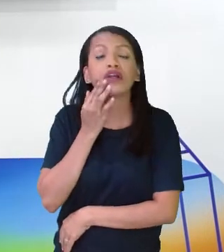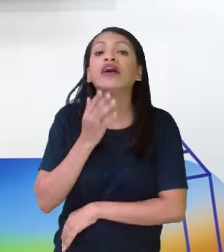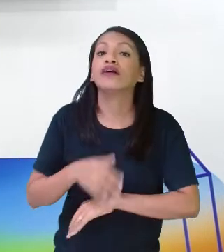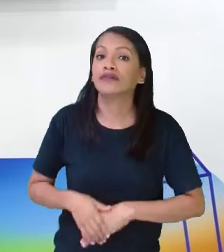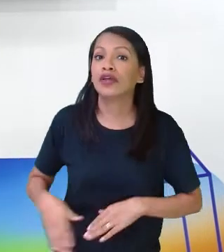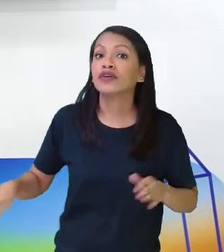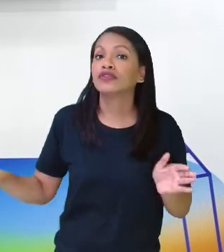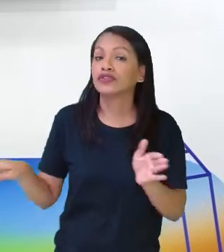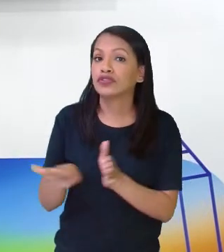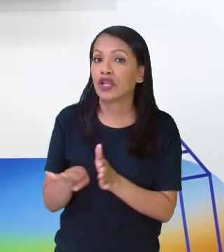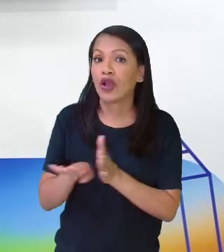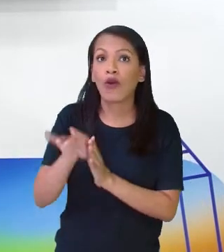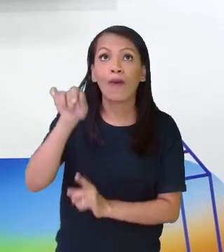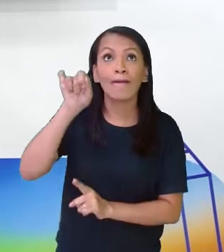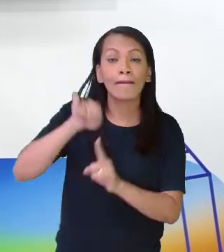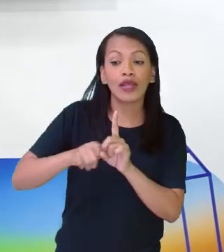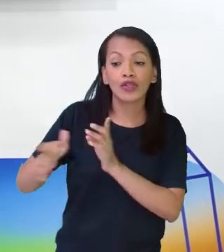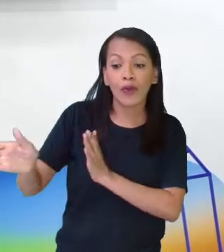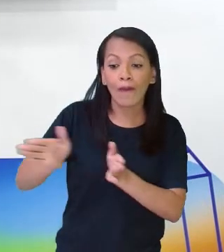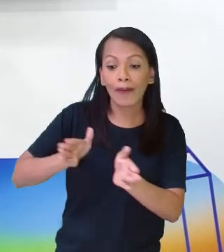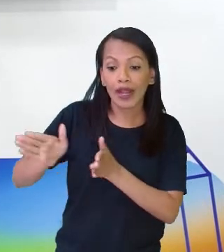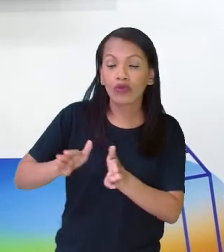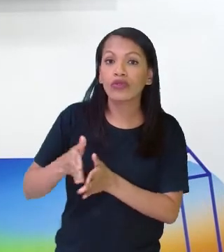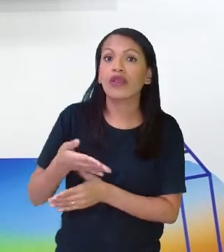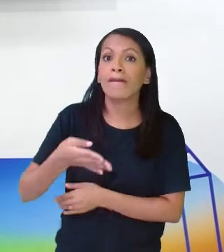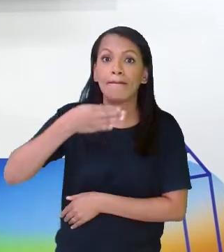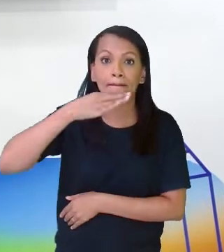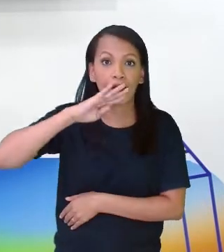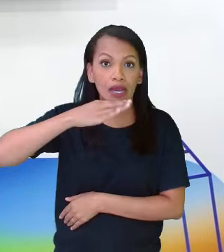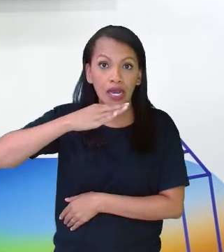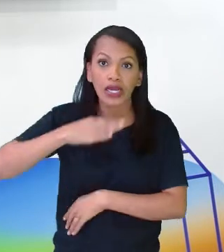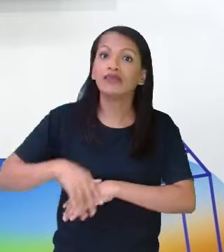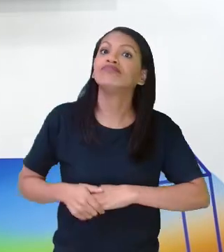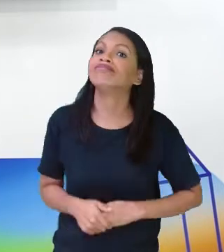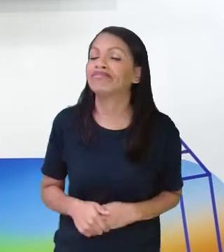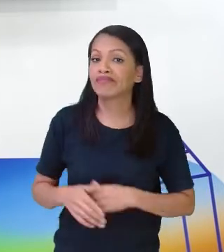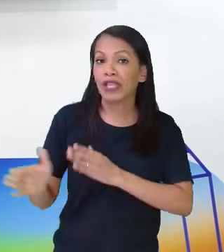aquele determinado momento, tá no período de manga, tá no período